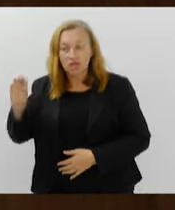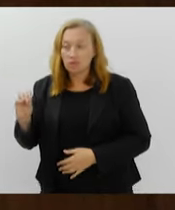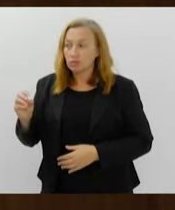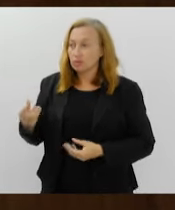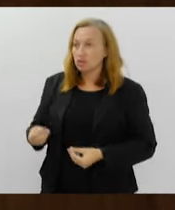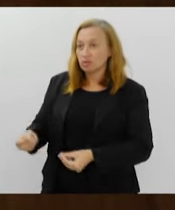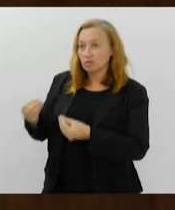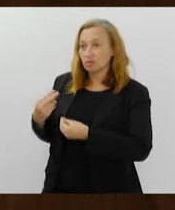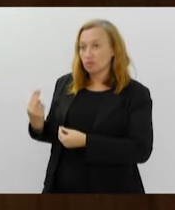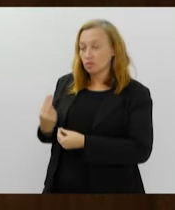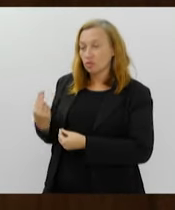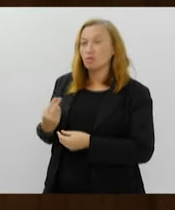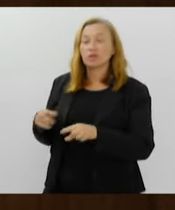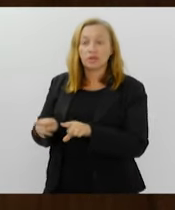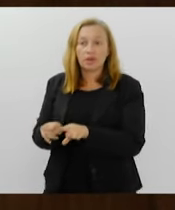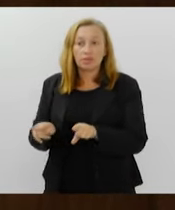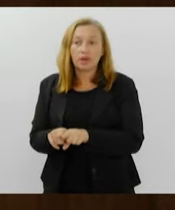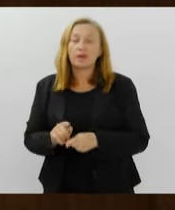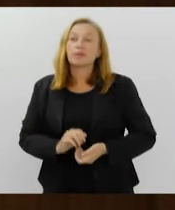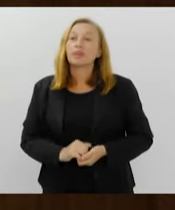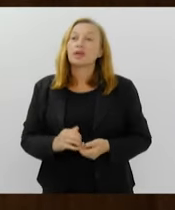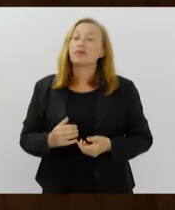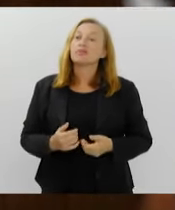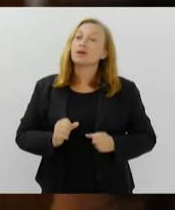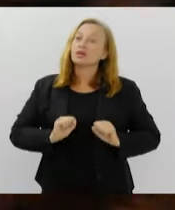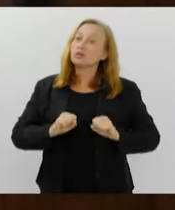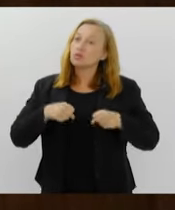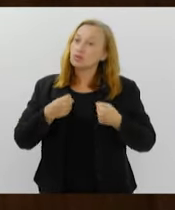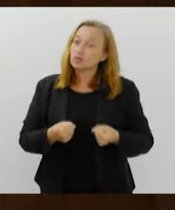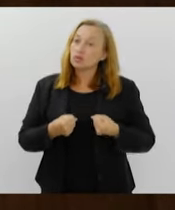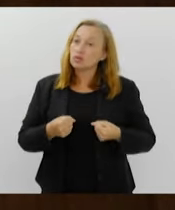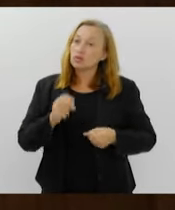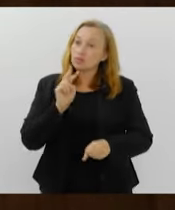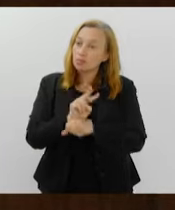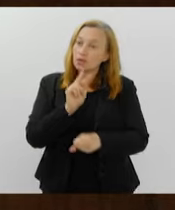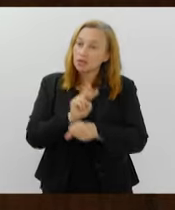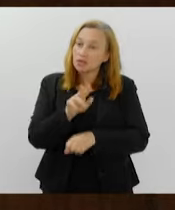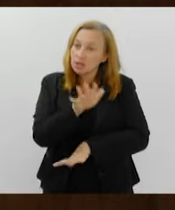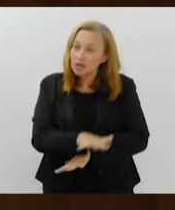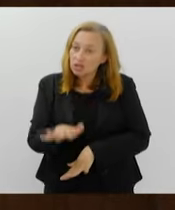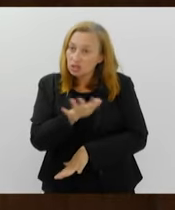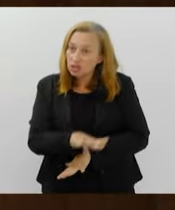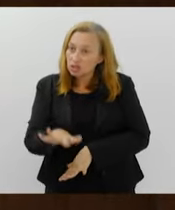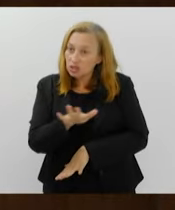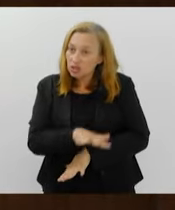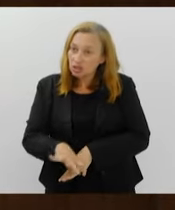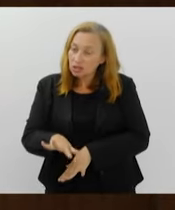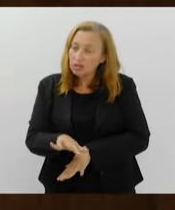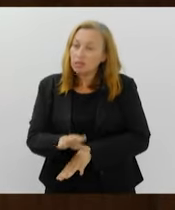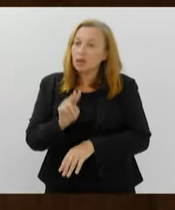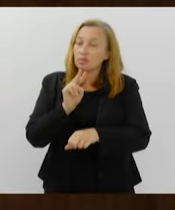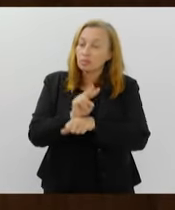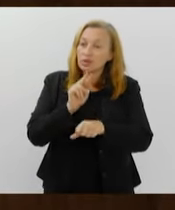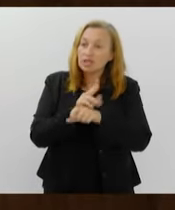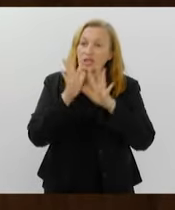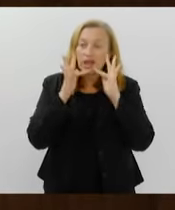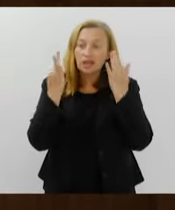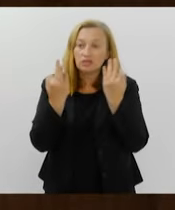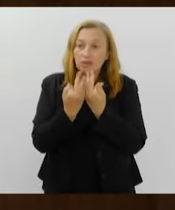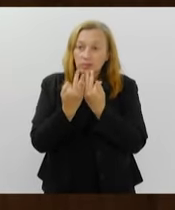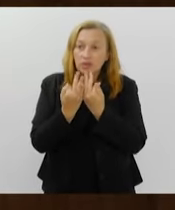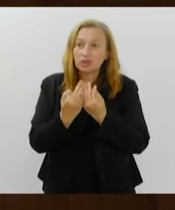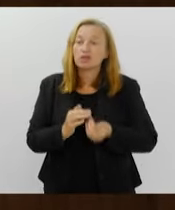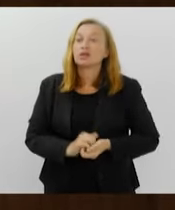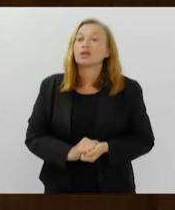com ele que é mais uma tentativa Nossa de preservar a inocência das crianças preservar as famílias